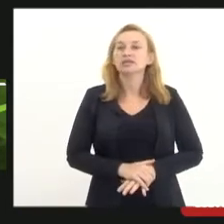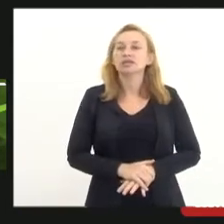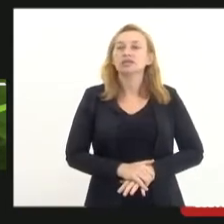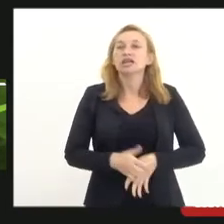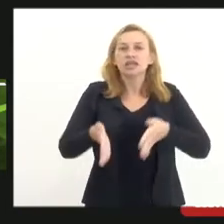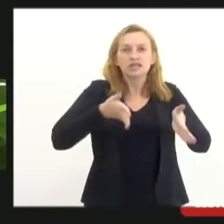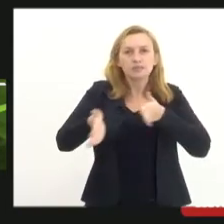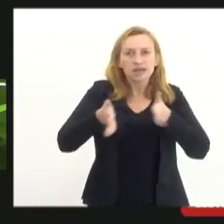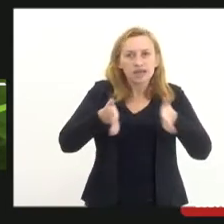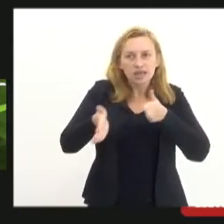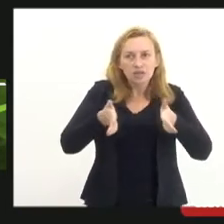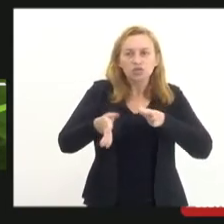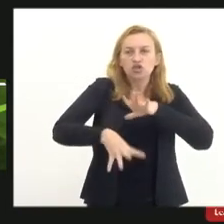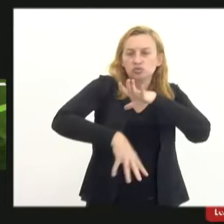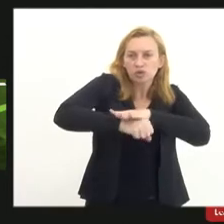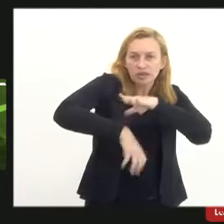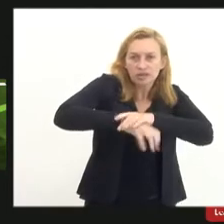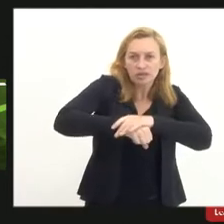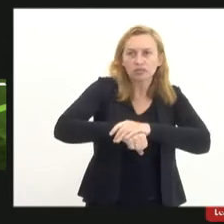período de exploração.